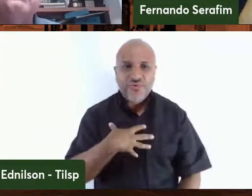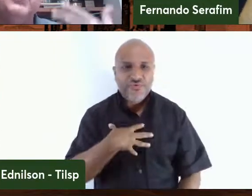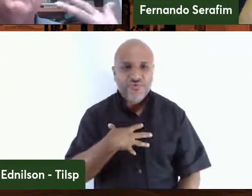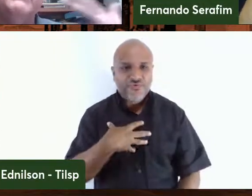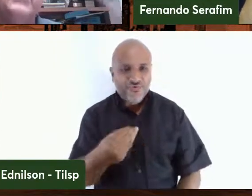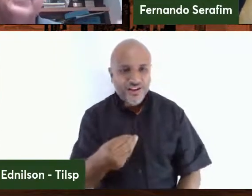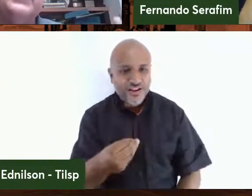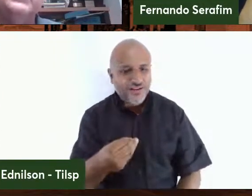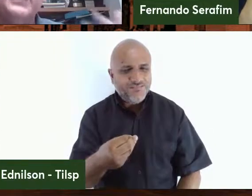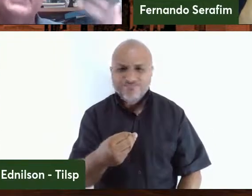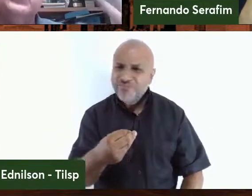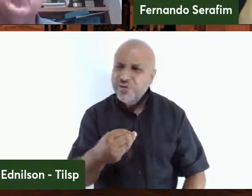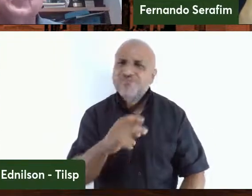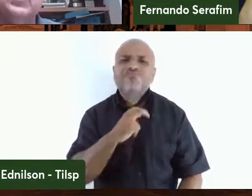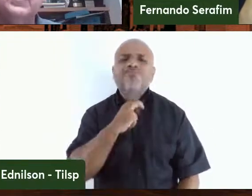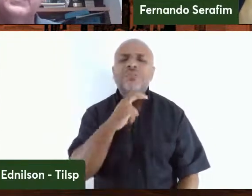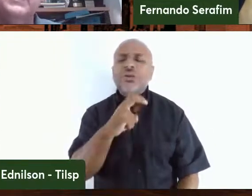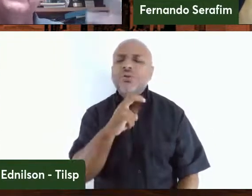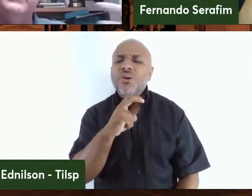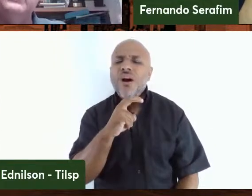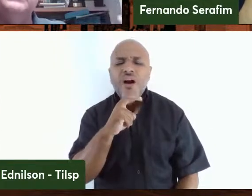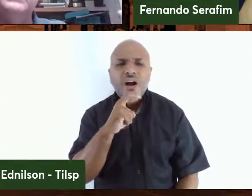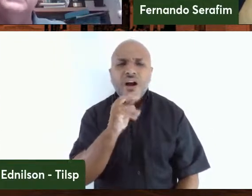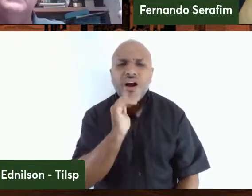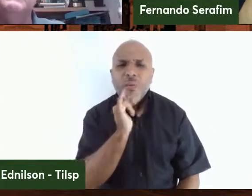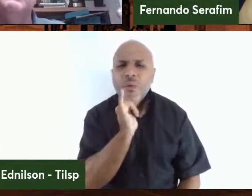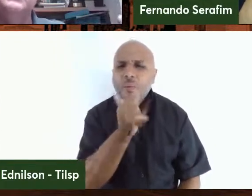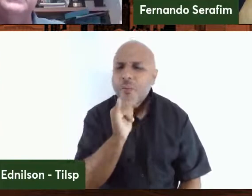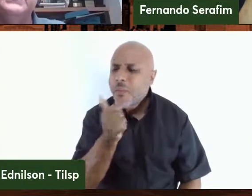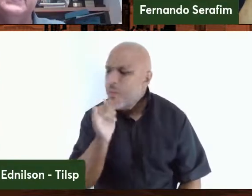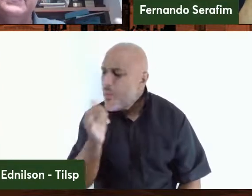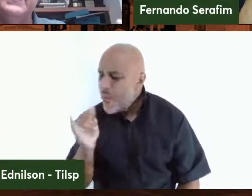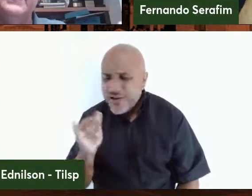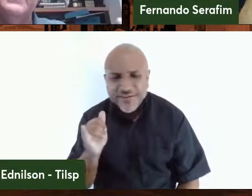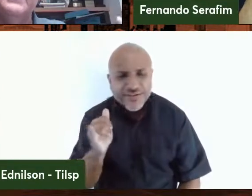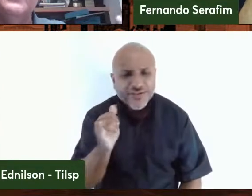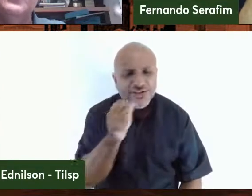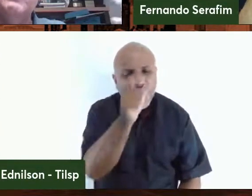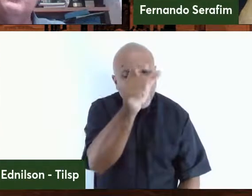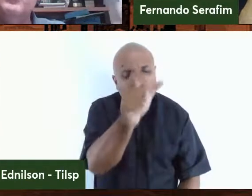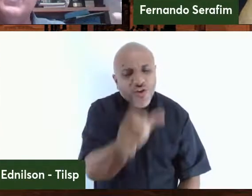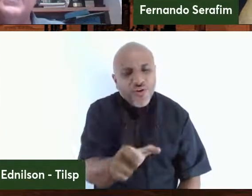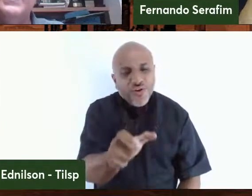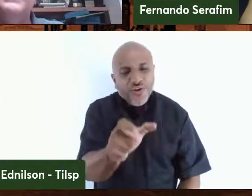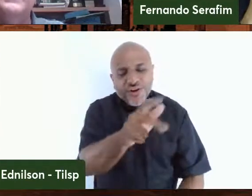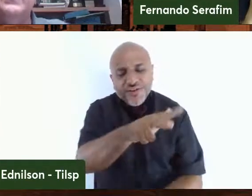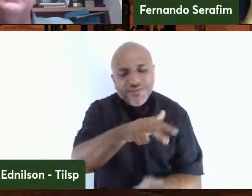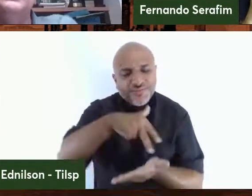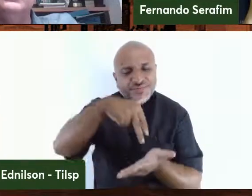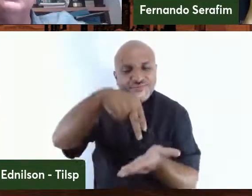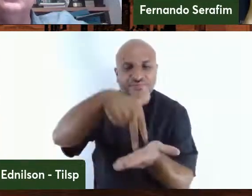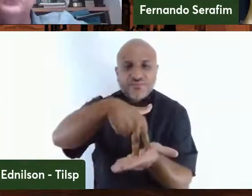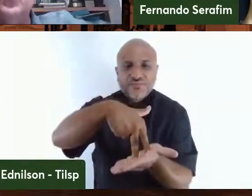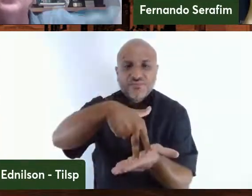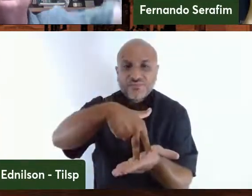sendo o porta-voz, o narrador, a figura, vamos dizer, que toma o lugar